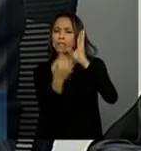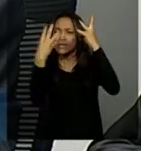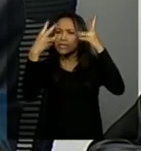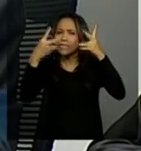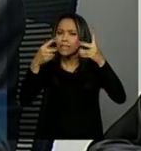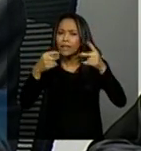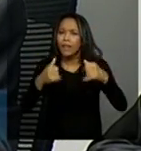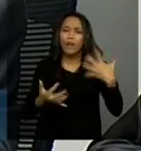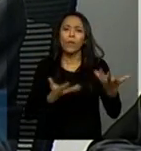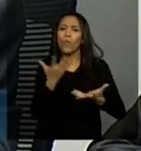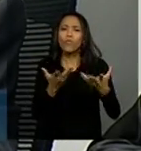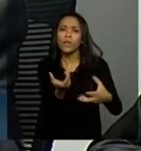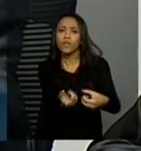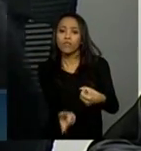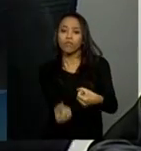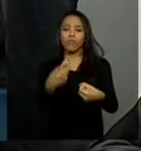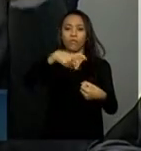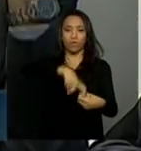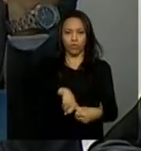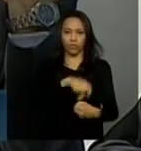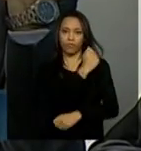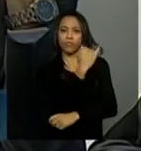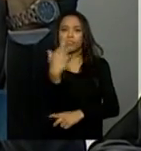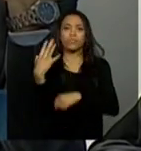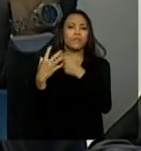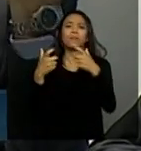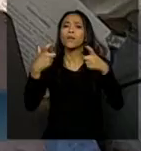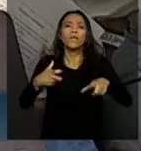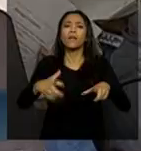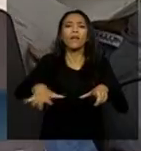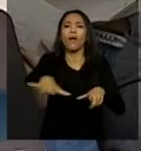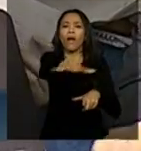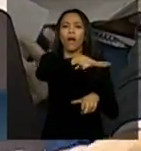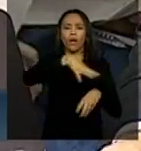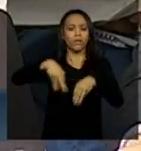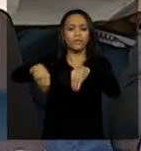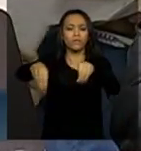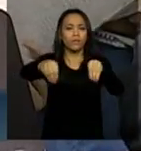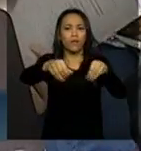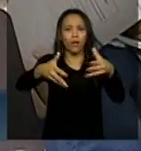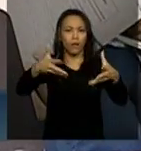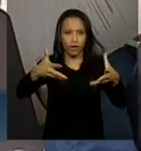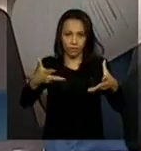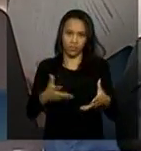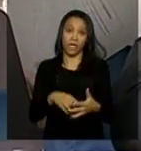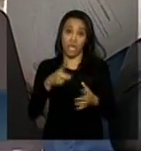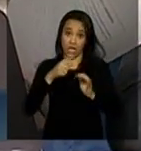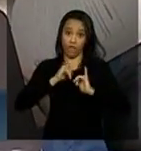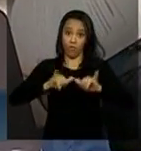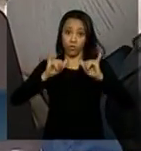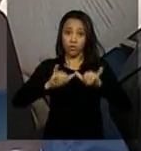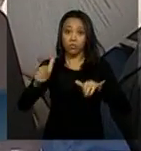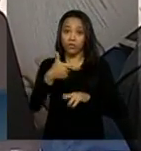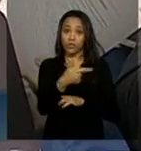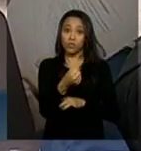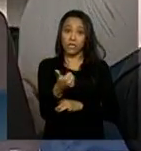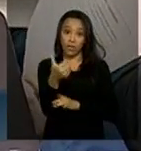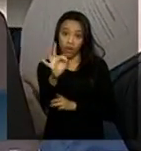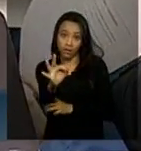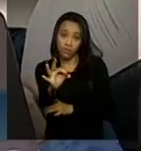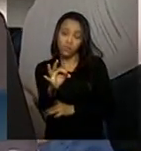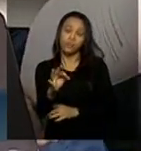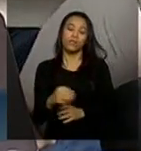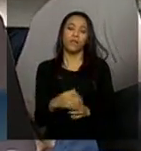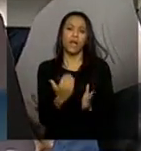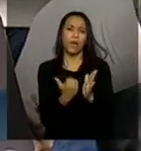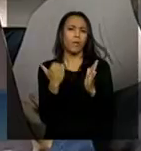a vegetação secundária, considerando o levantamento de 2010. Essa porcentagem